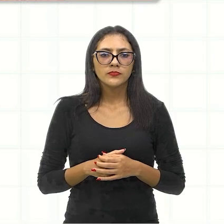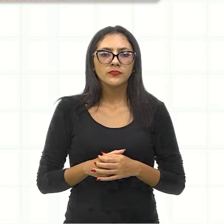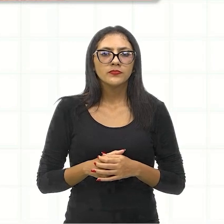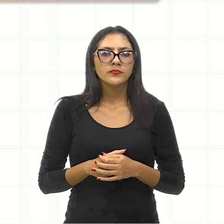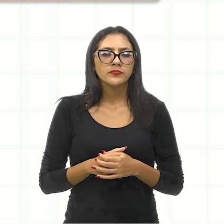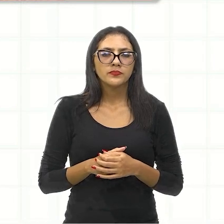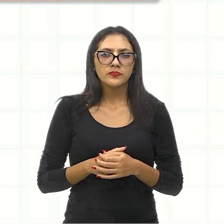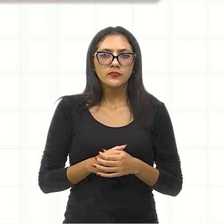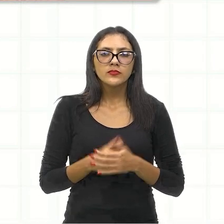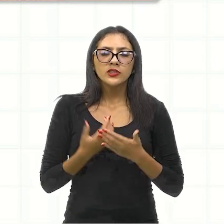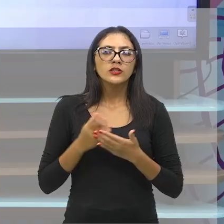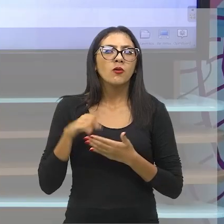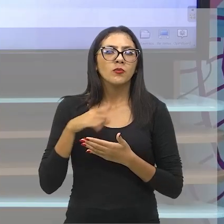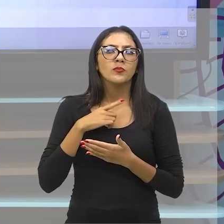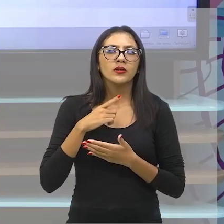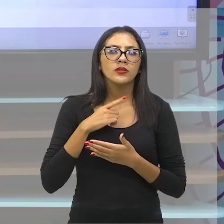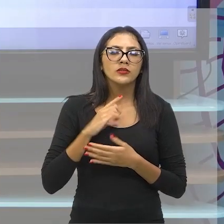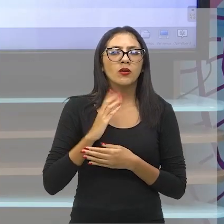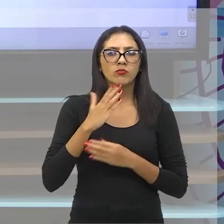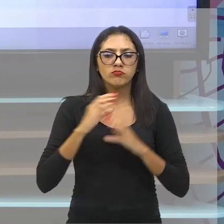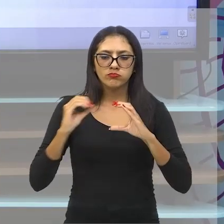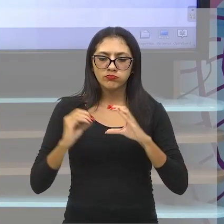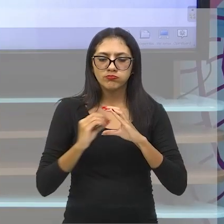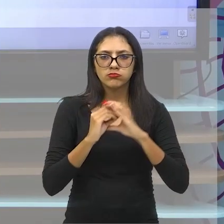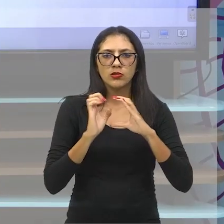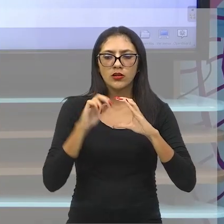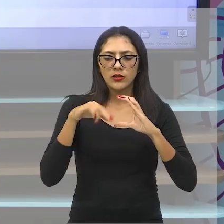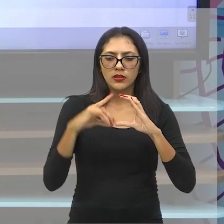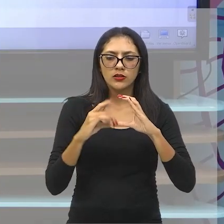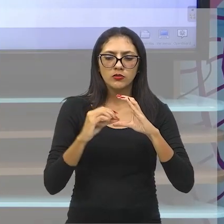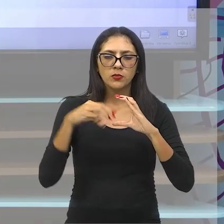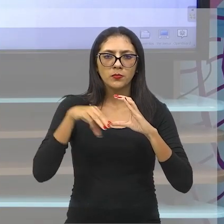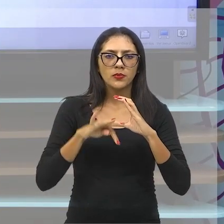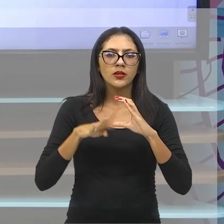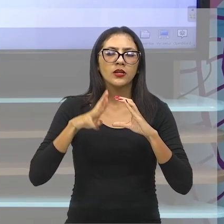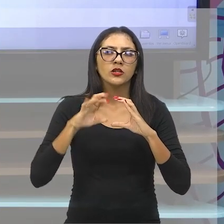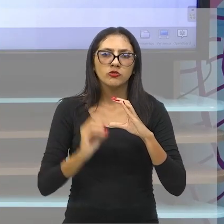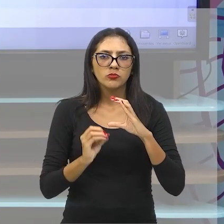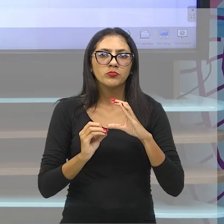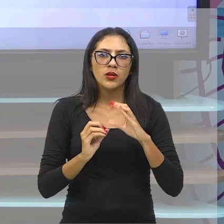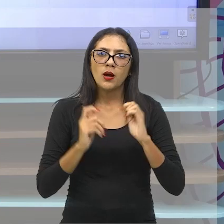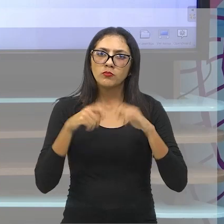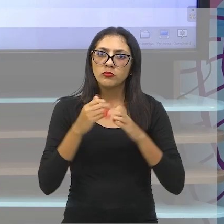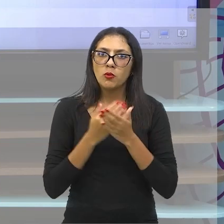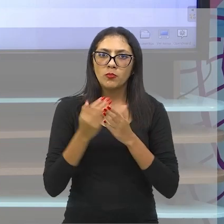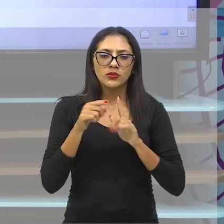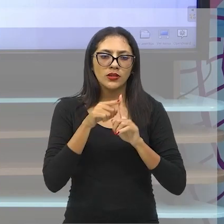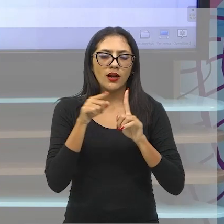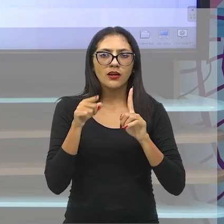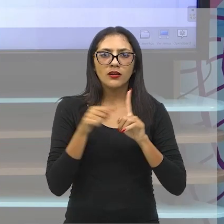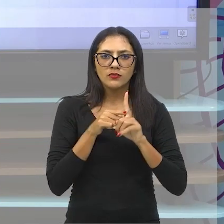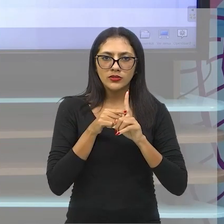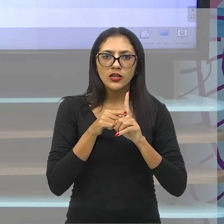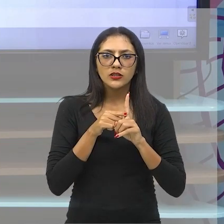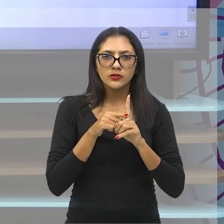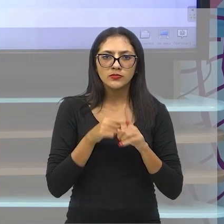fertilização, se implantou ali na parede do endométrio, a gente vai ter o desenvolvimento, então, da gravidez, né? E a gente vai ter a formação,